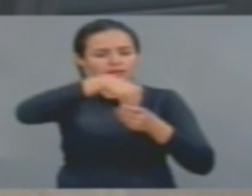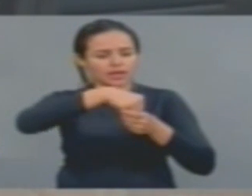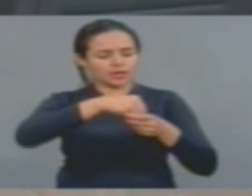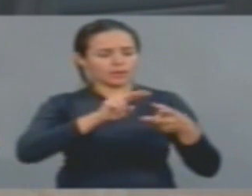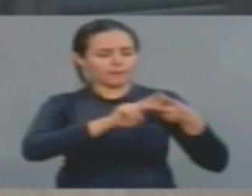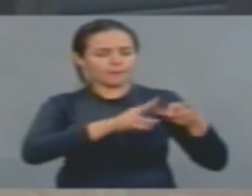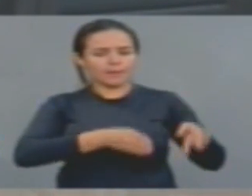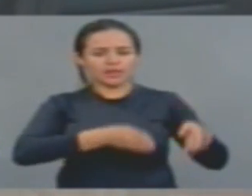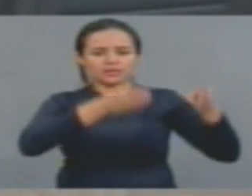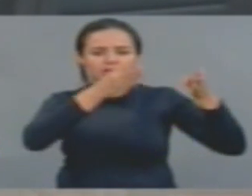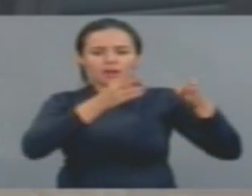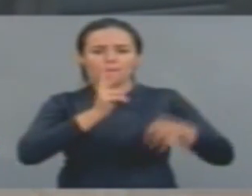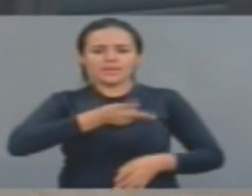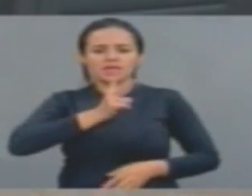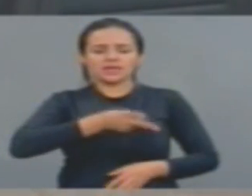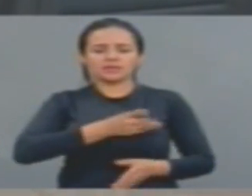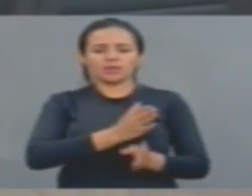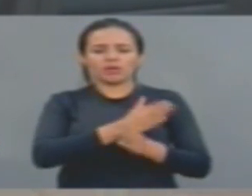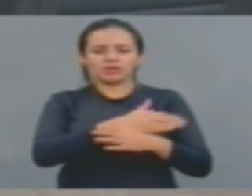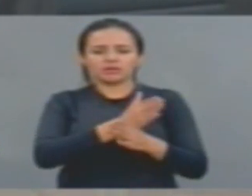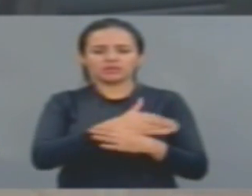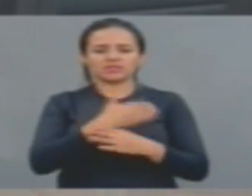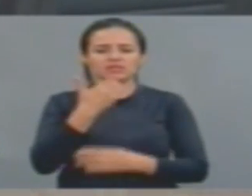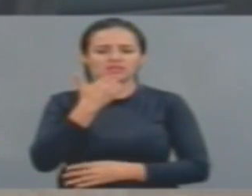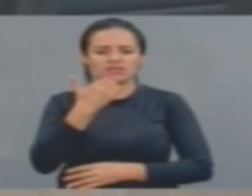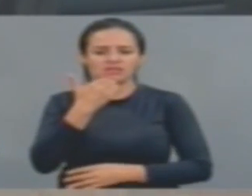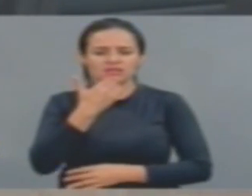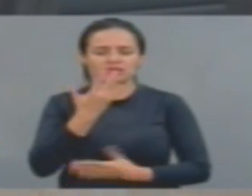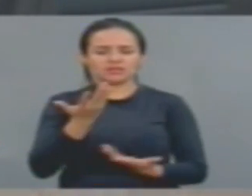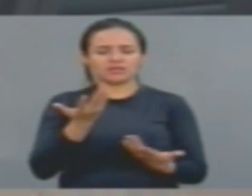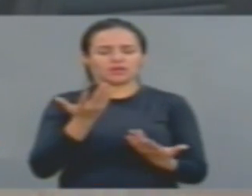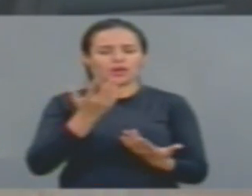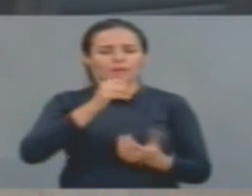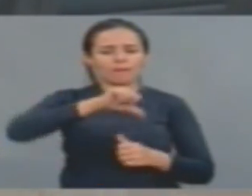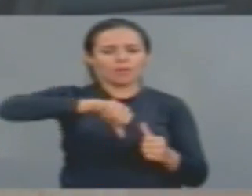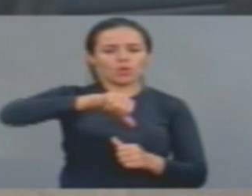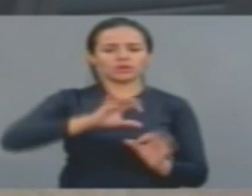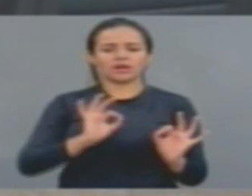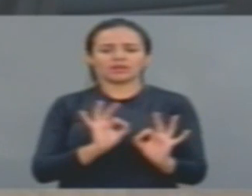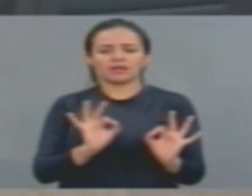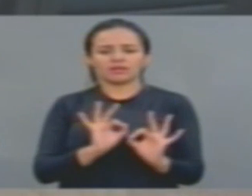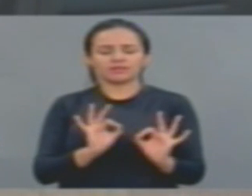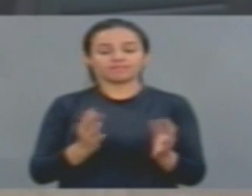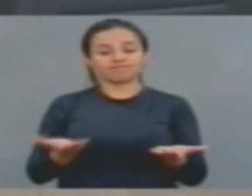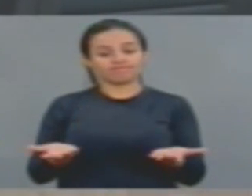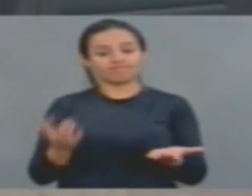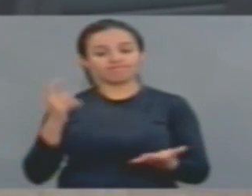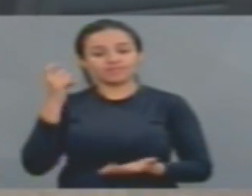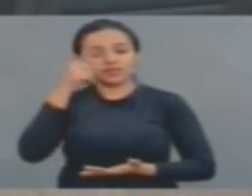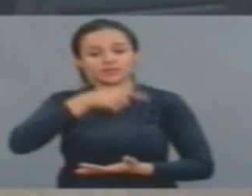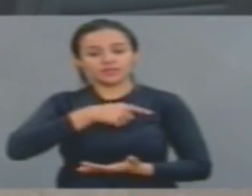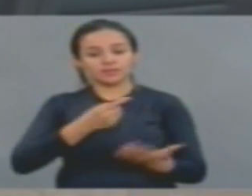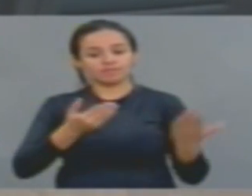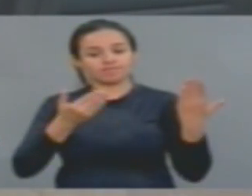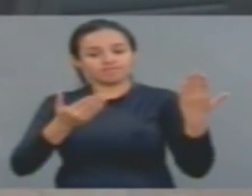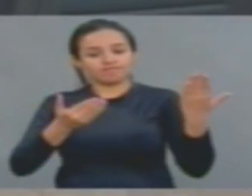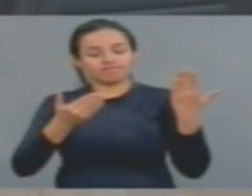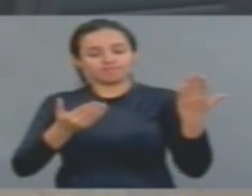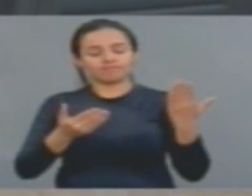pública de realmente ressocializar 1.000, 1.500, 2.000 jovens e crianças. Nós que